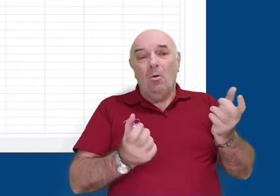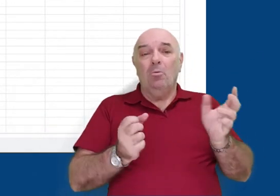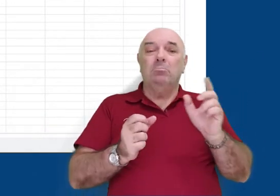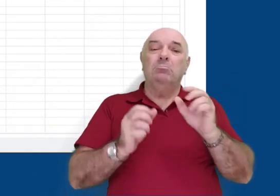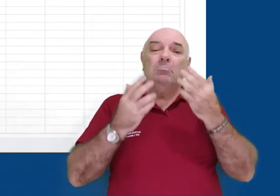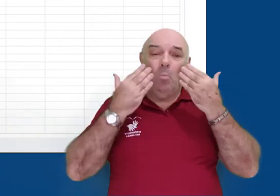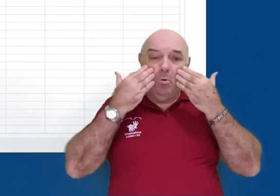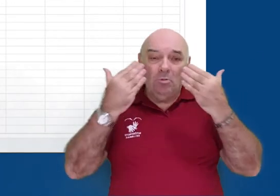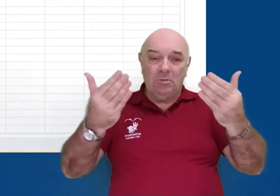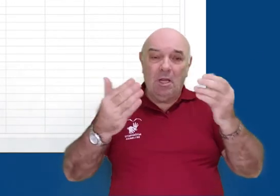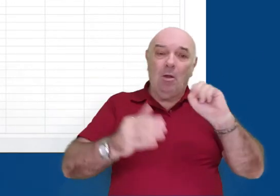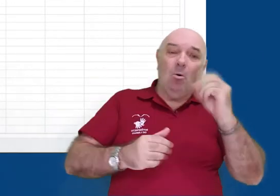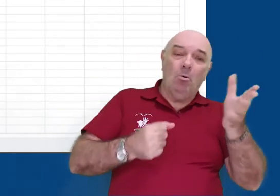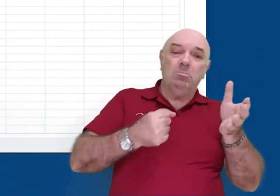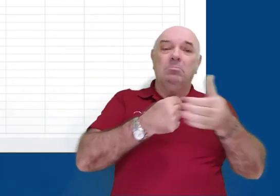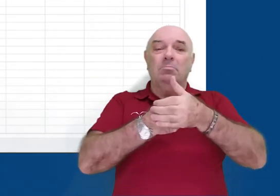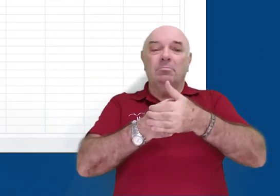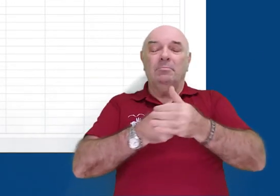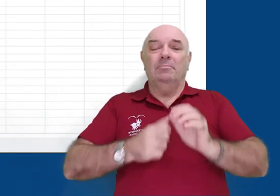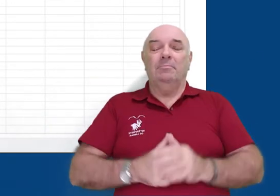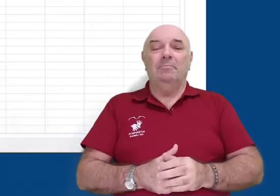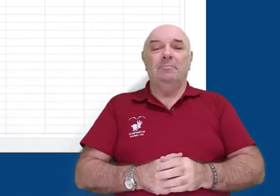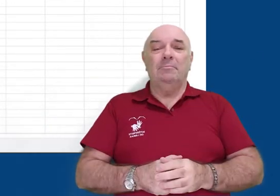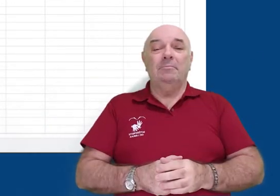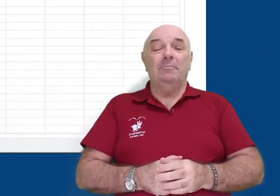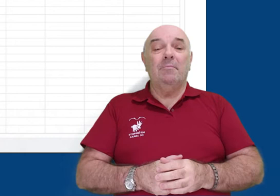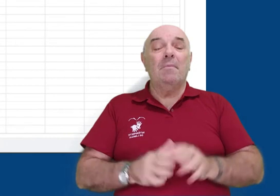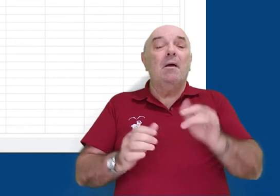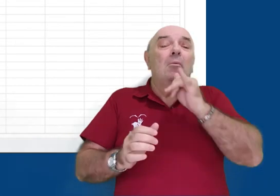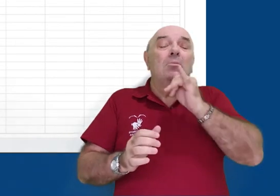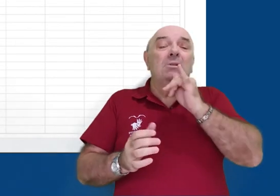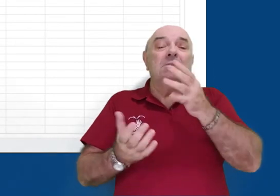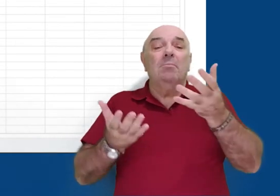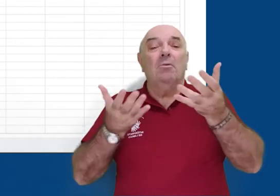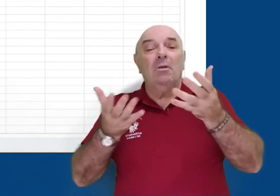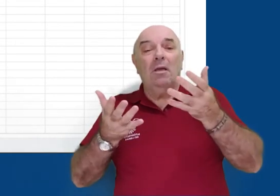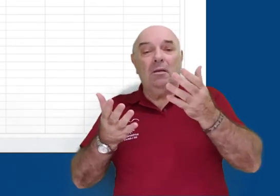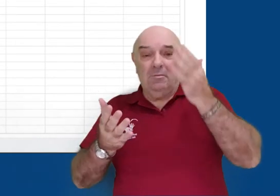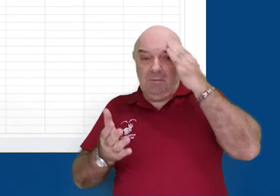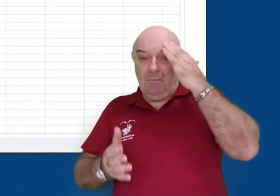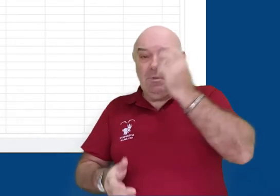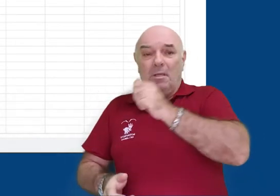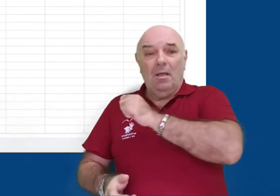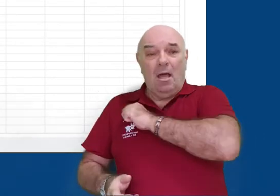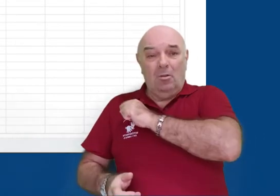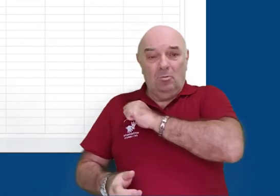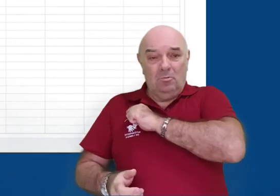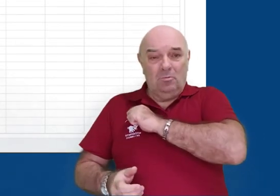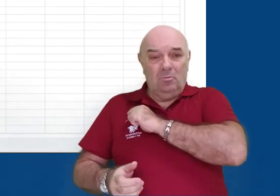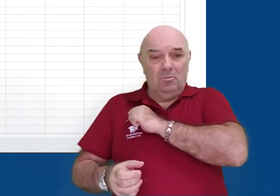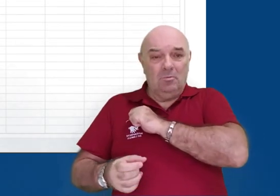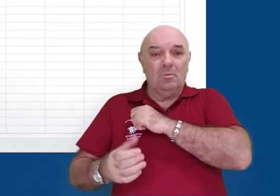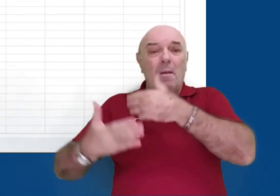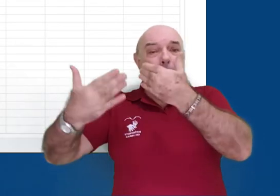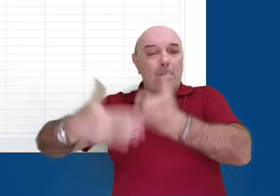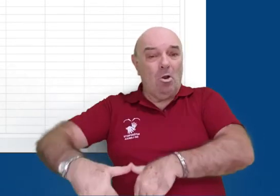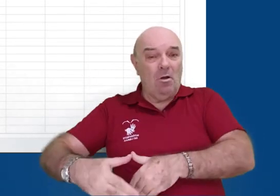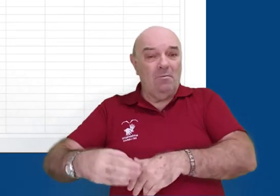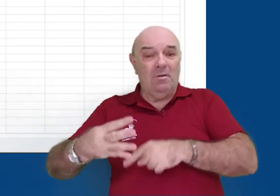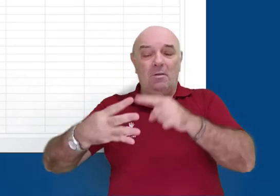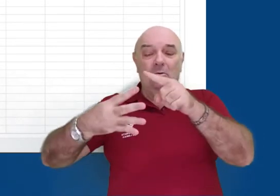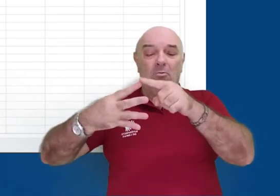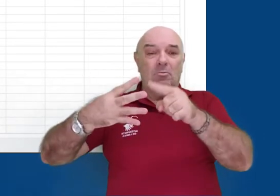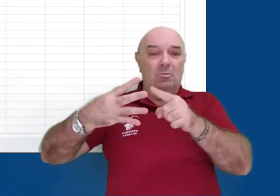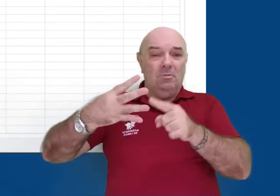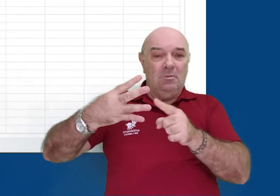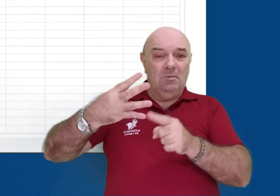filtro podemos então escolher exibidos ou ocultados e por exemplo nós queremos apenas os alunos